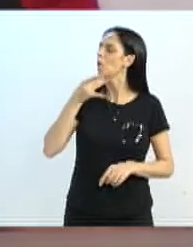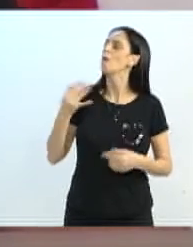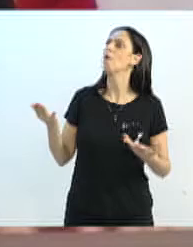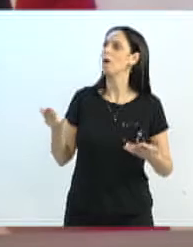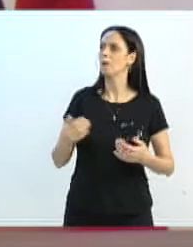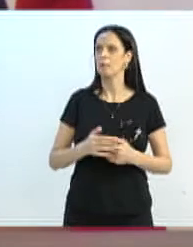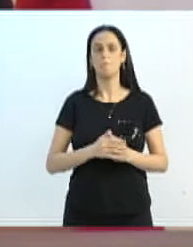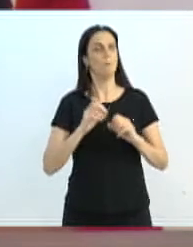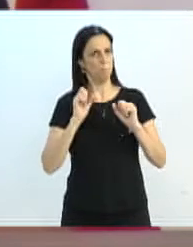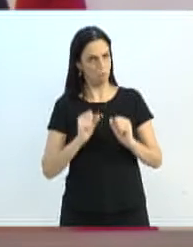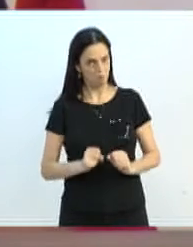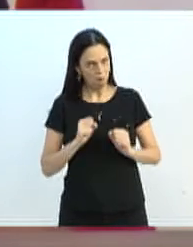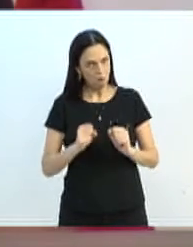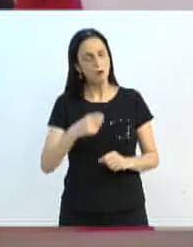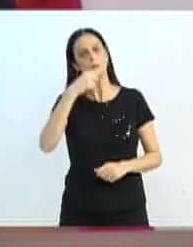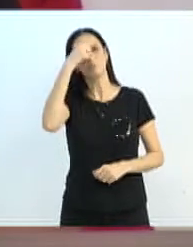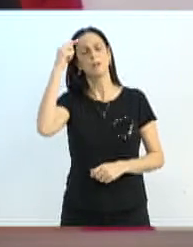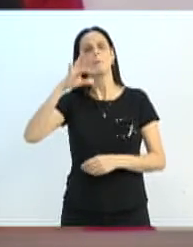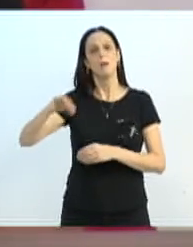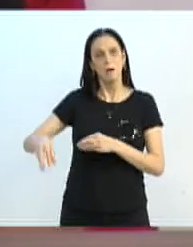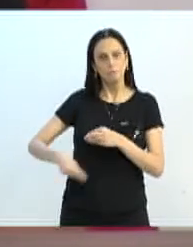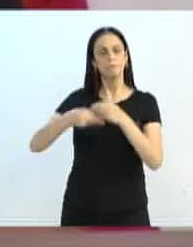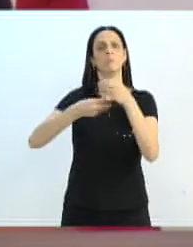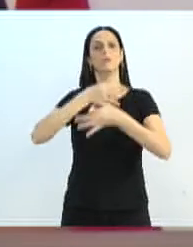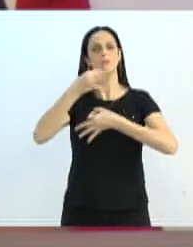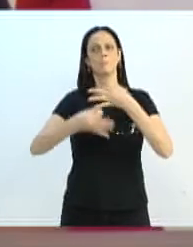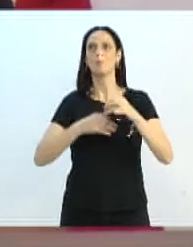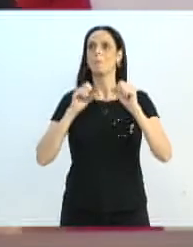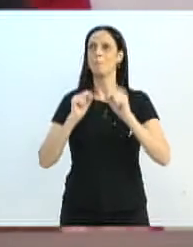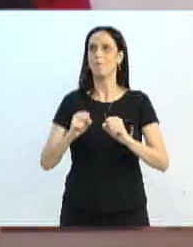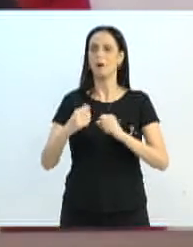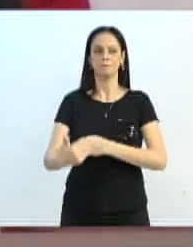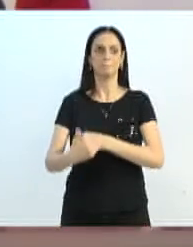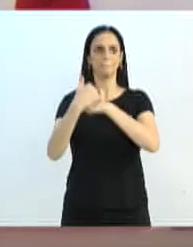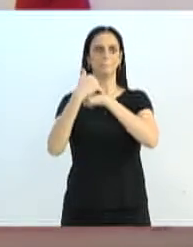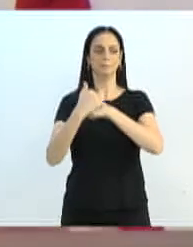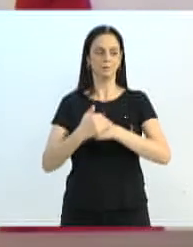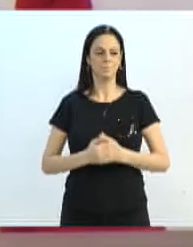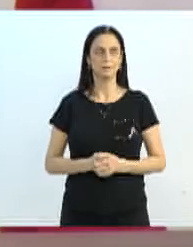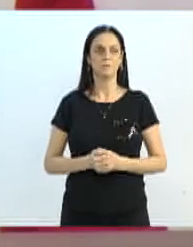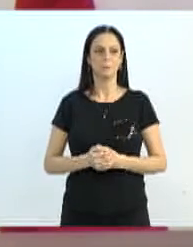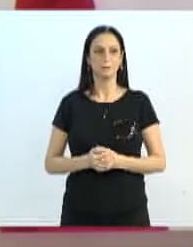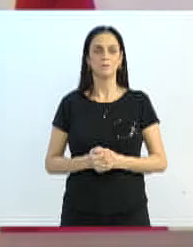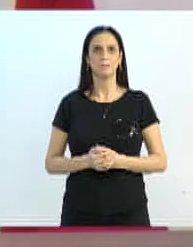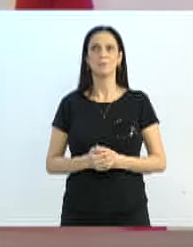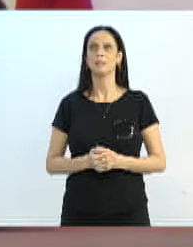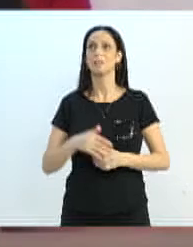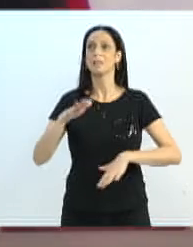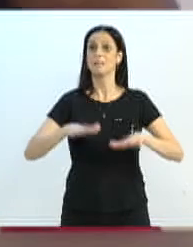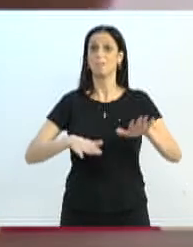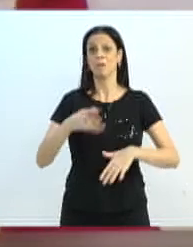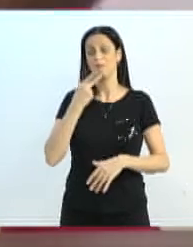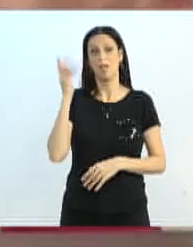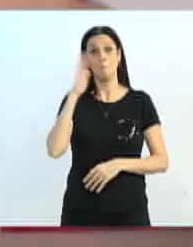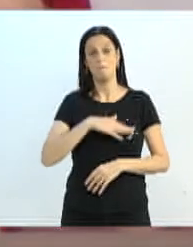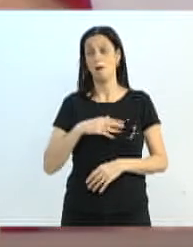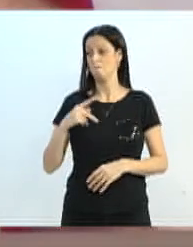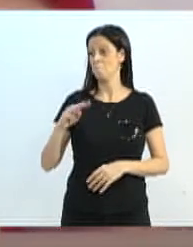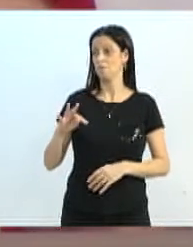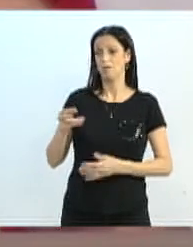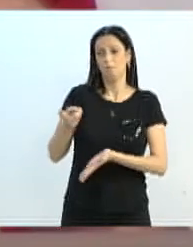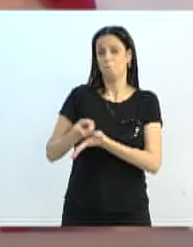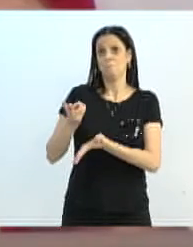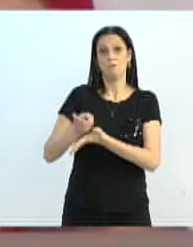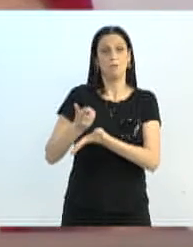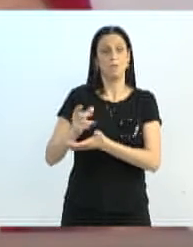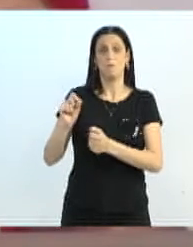eu sei que Vossa Excelência vai querer fazer um contra-ataque e provavelmente, quem sabe, até falar do PT, porque Vossa Excelência tem feito